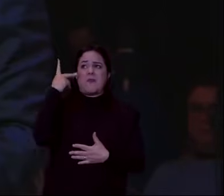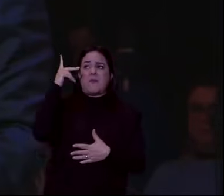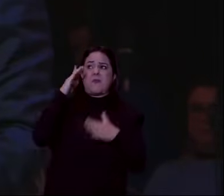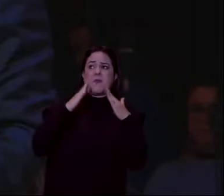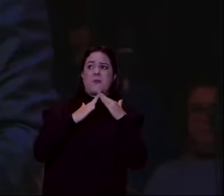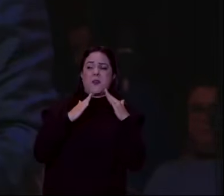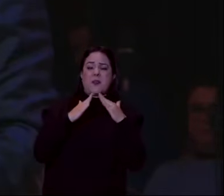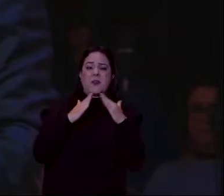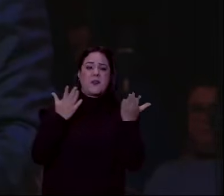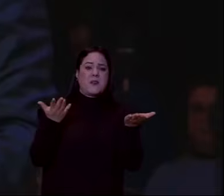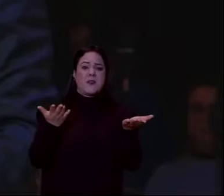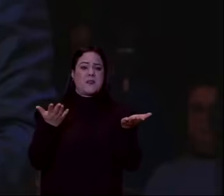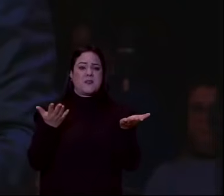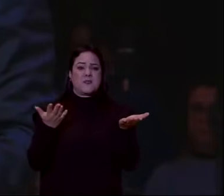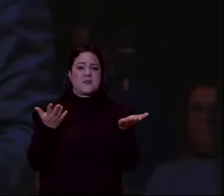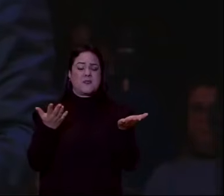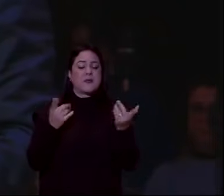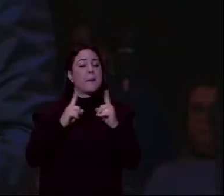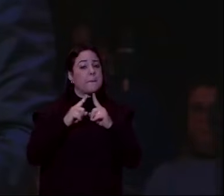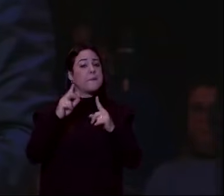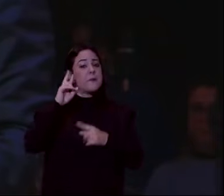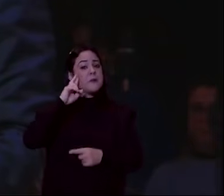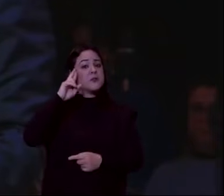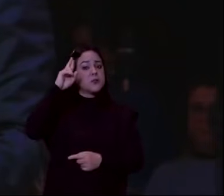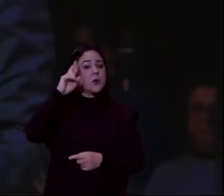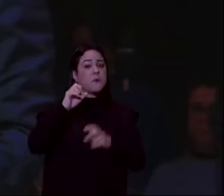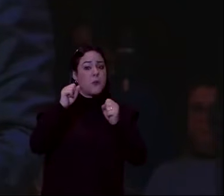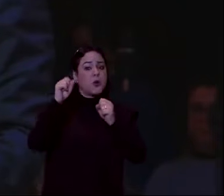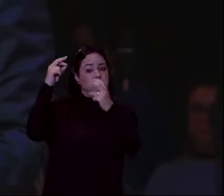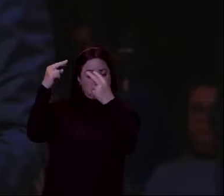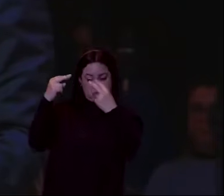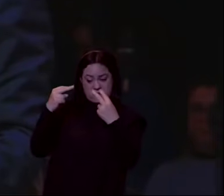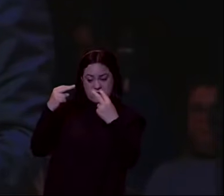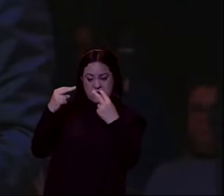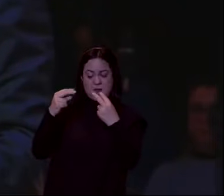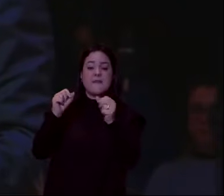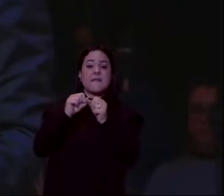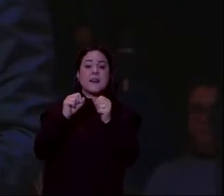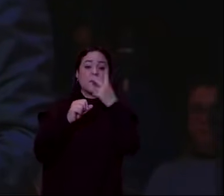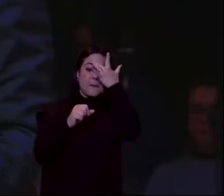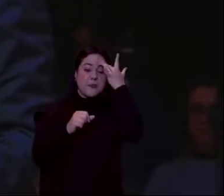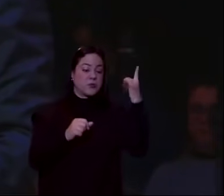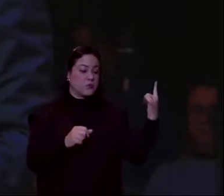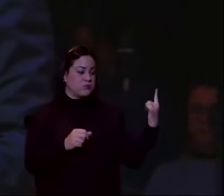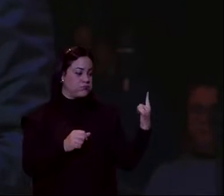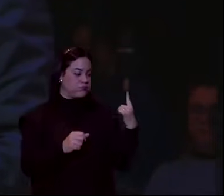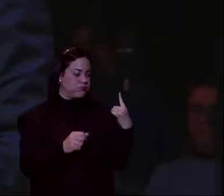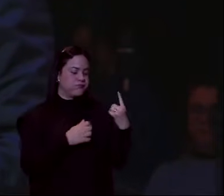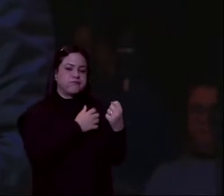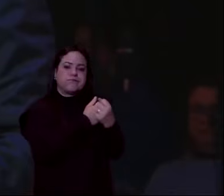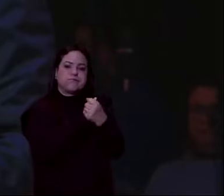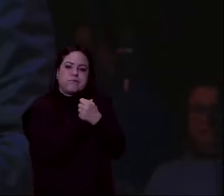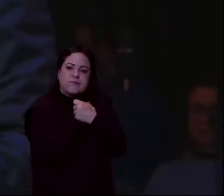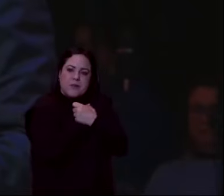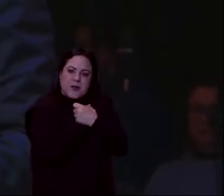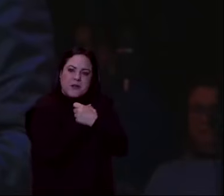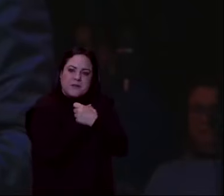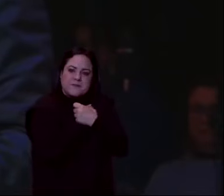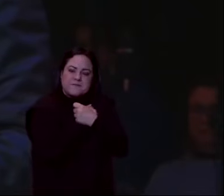casa, mas se o Senhor pode me ver aqui, manda vir alguém aqui em cima me dar um